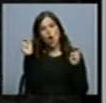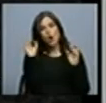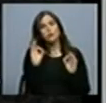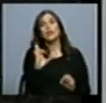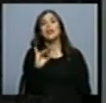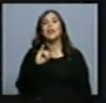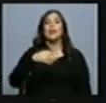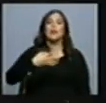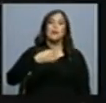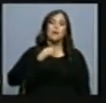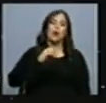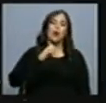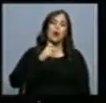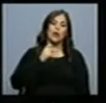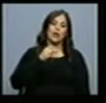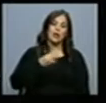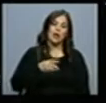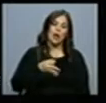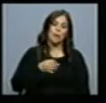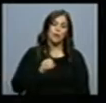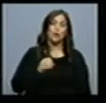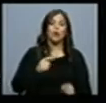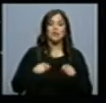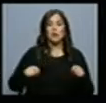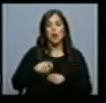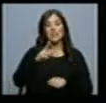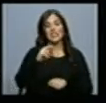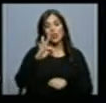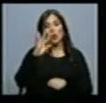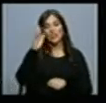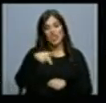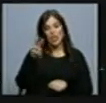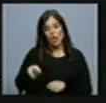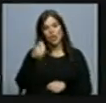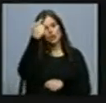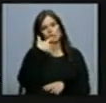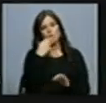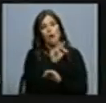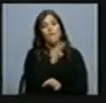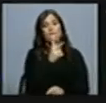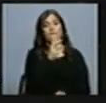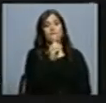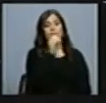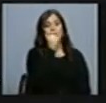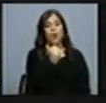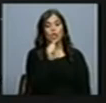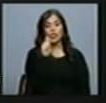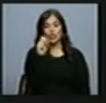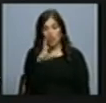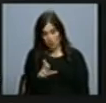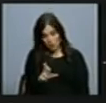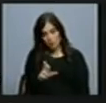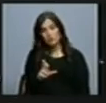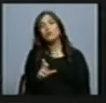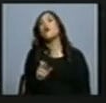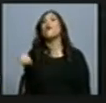cerca de 34 km e Cristiana tem uma história notável. Quando a Voyager 2 passou em Neptuno, isto é uma lua de Neptuno, passou em Neptuno